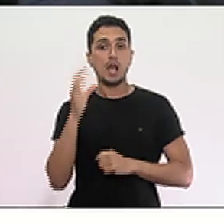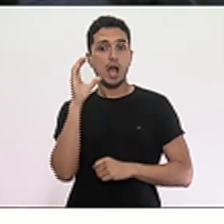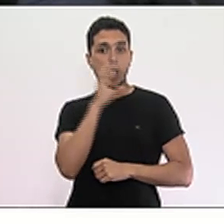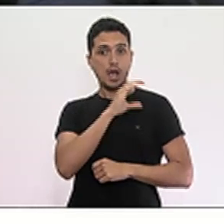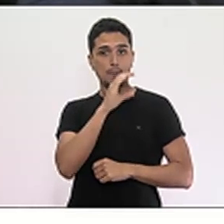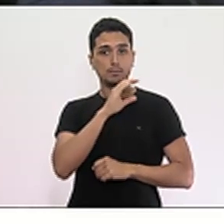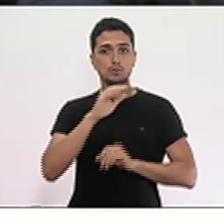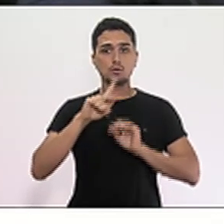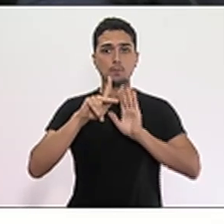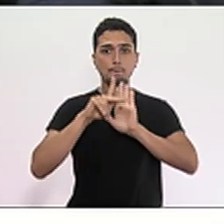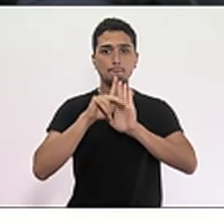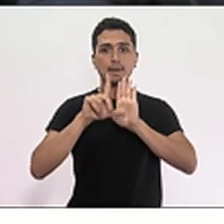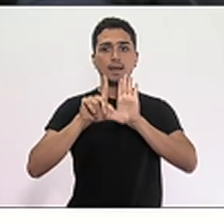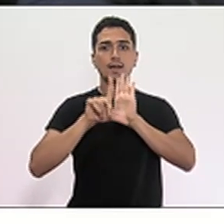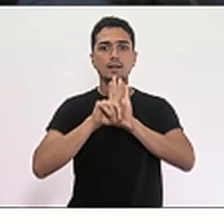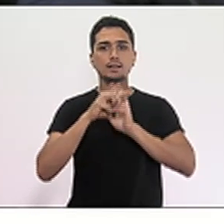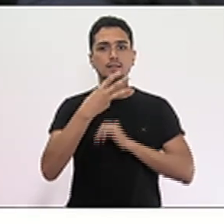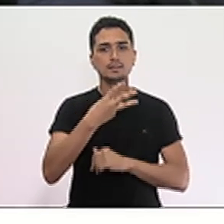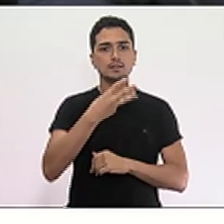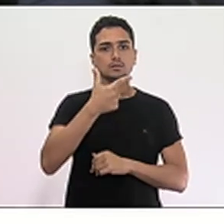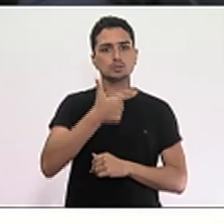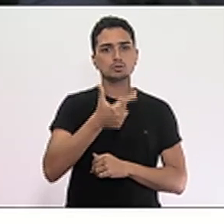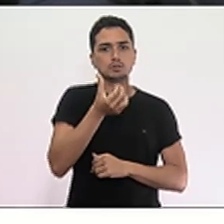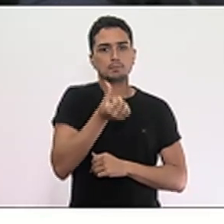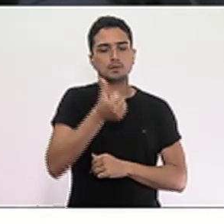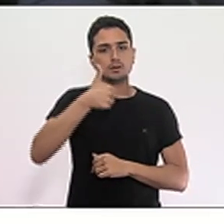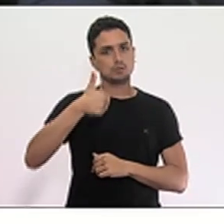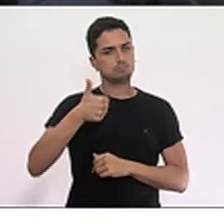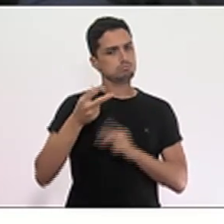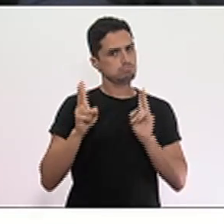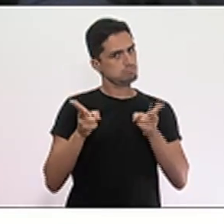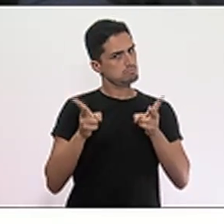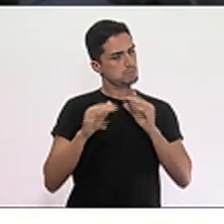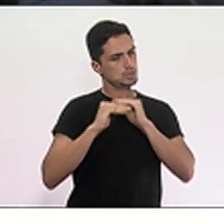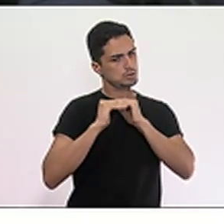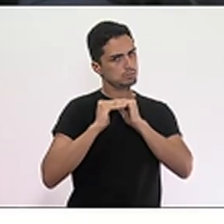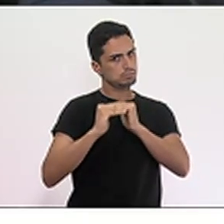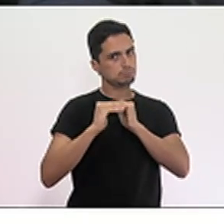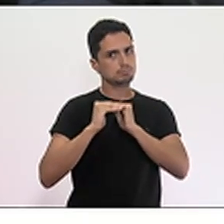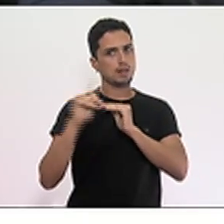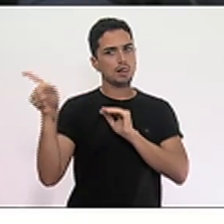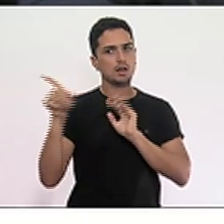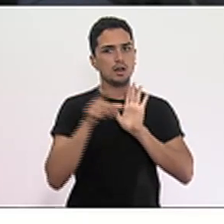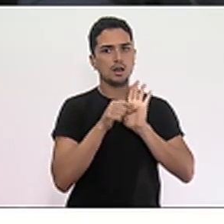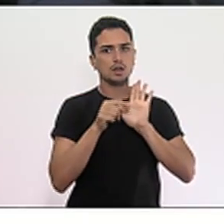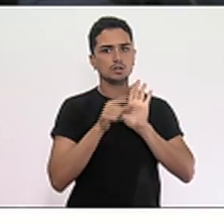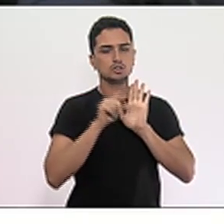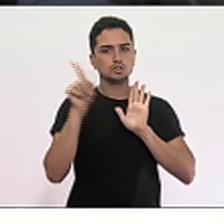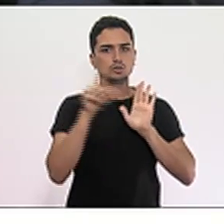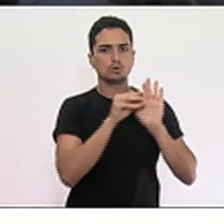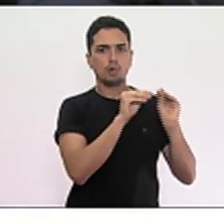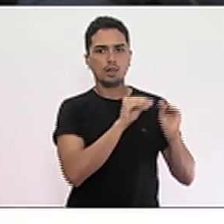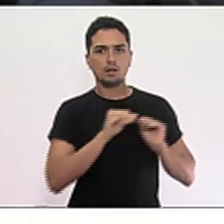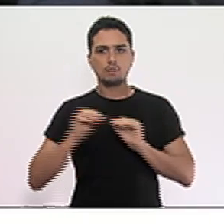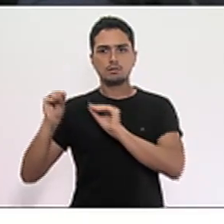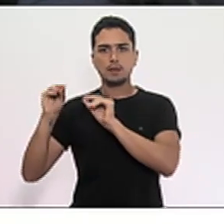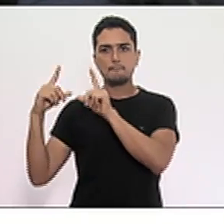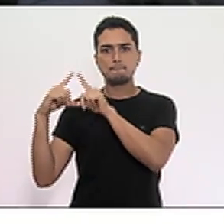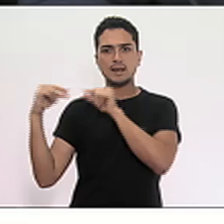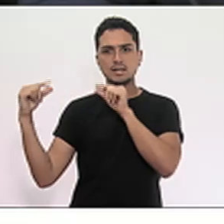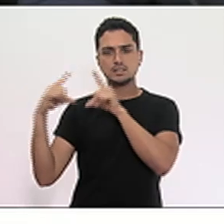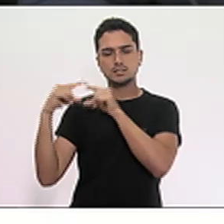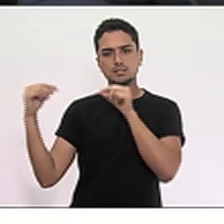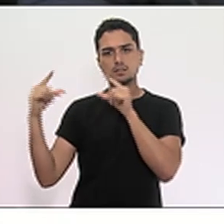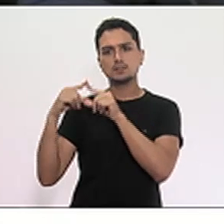PL 3261, no mesmo molde, que nós vamos ter que voltar para Brasília, fazer esse debate